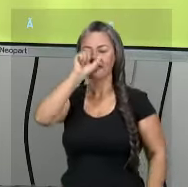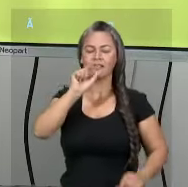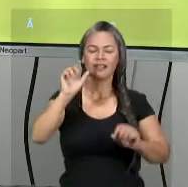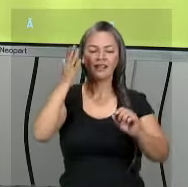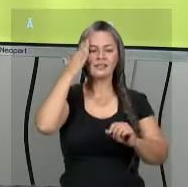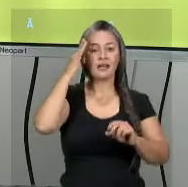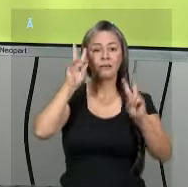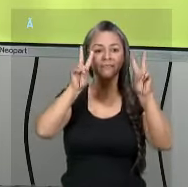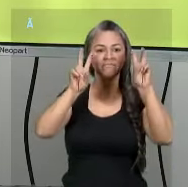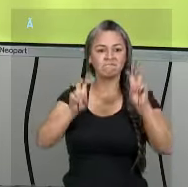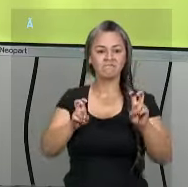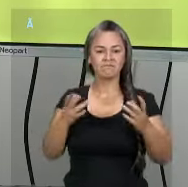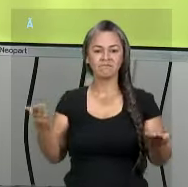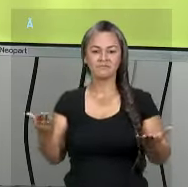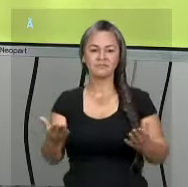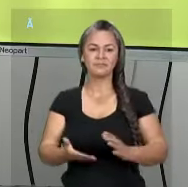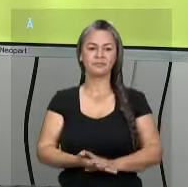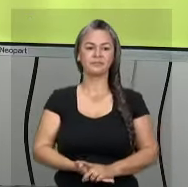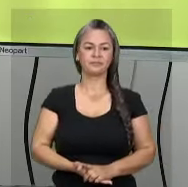nossa aula de hoje?